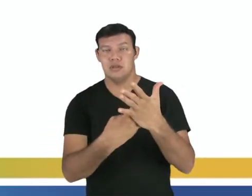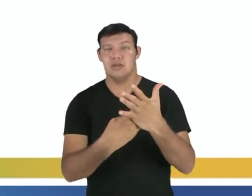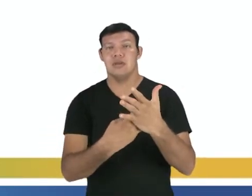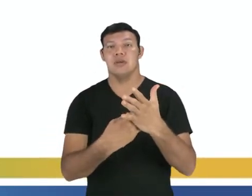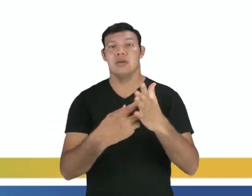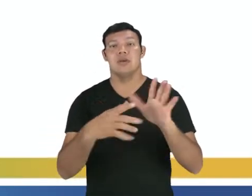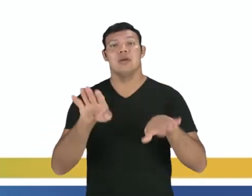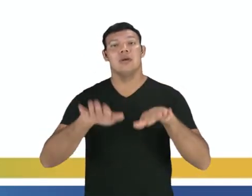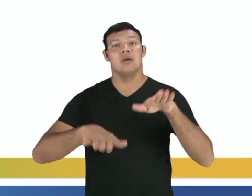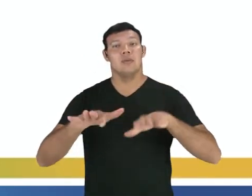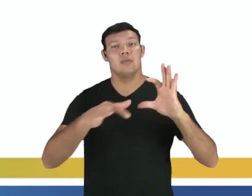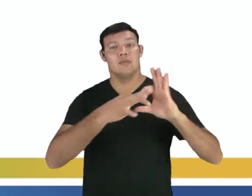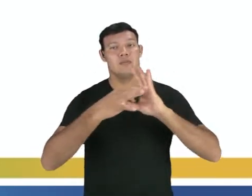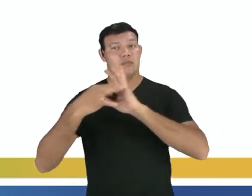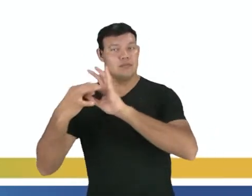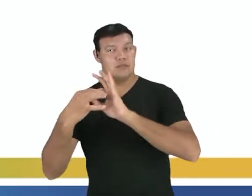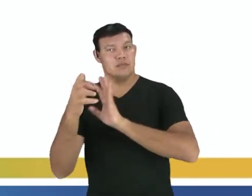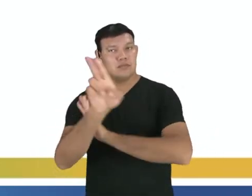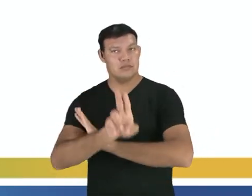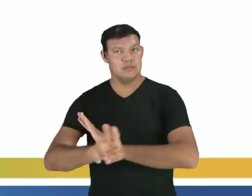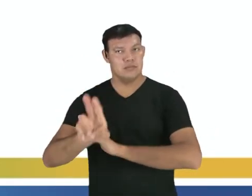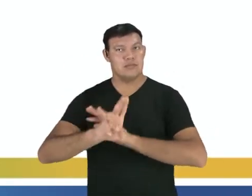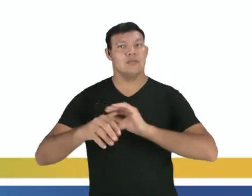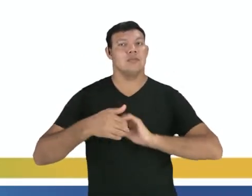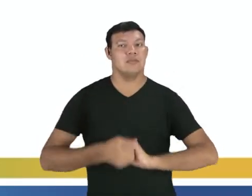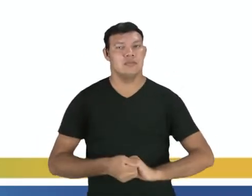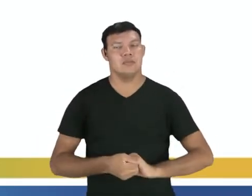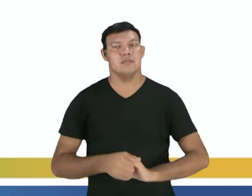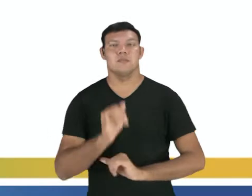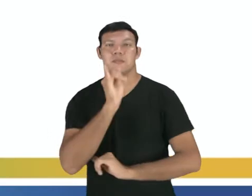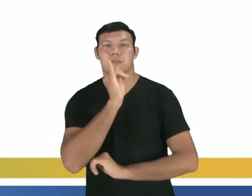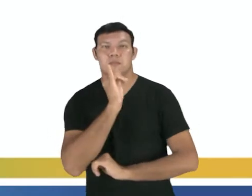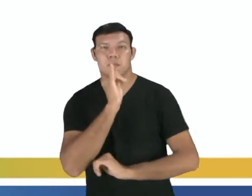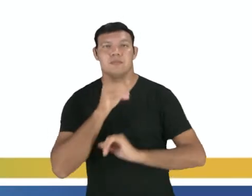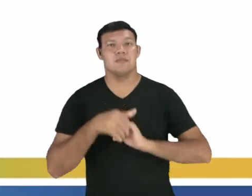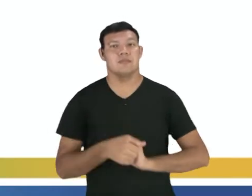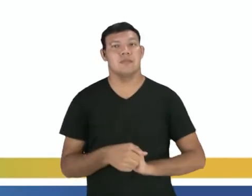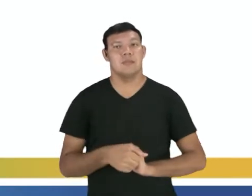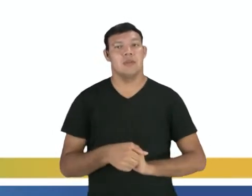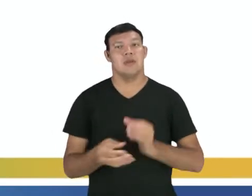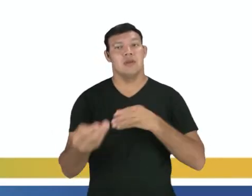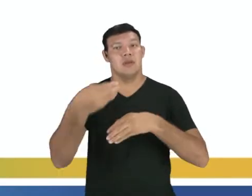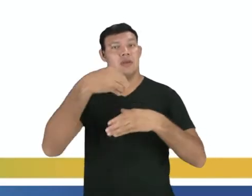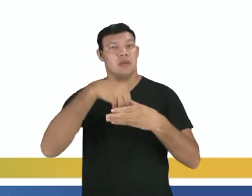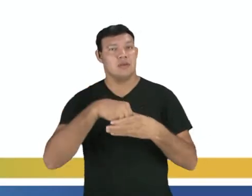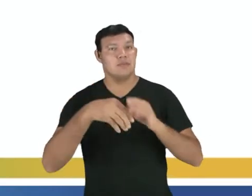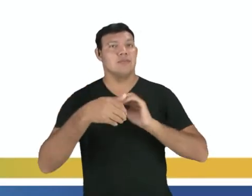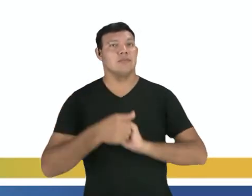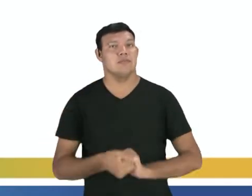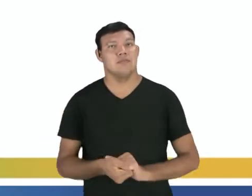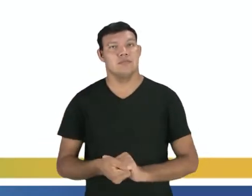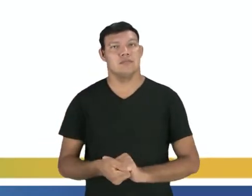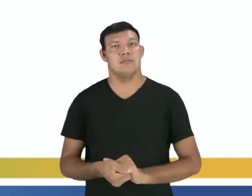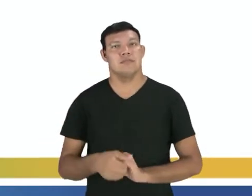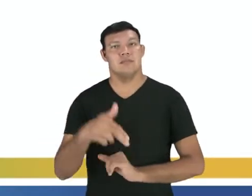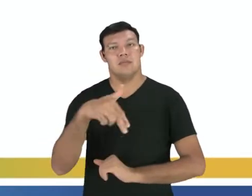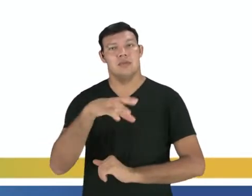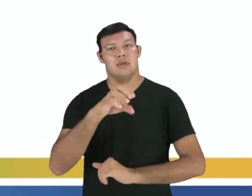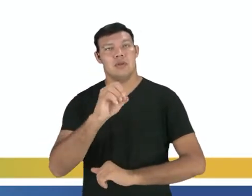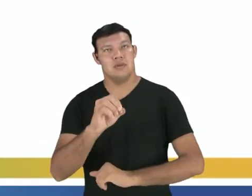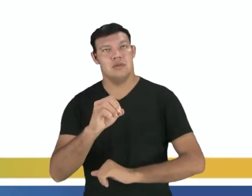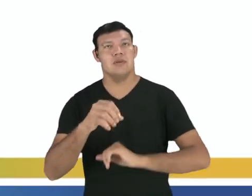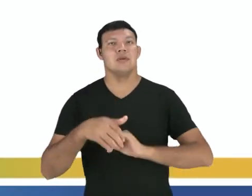dependendo do contexto ao qual se aplica É pode ser por exemplo dentro de em de